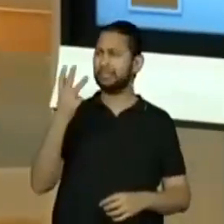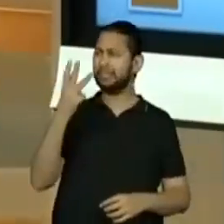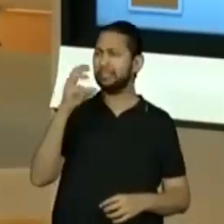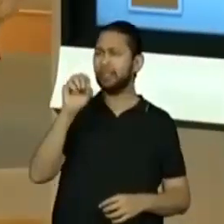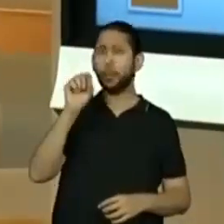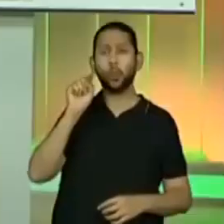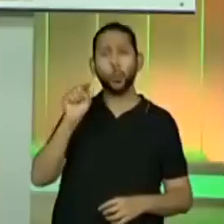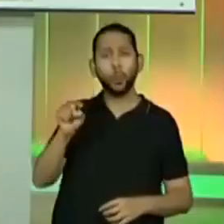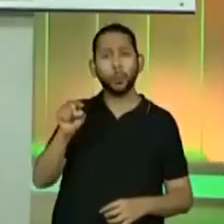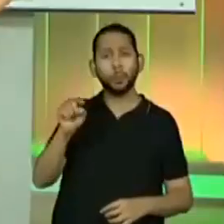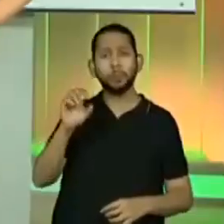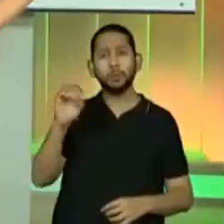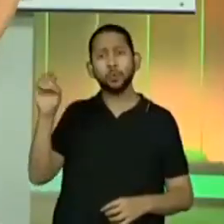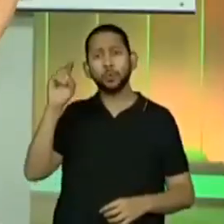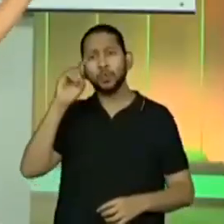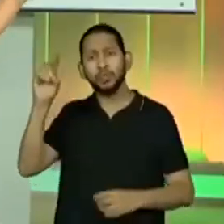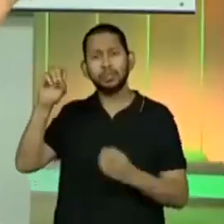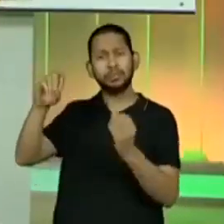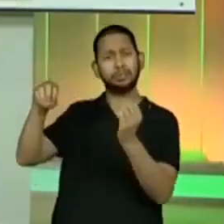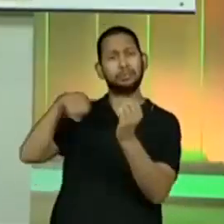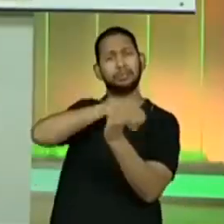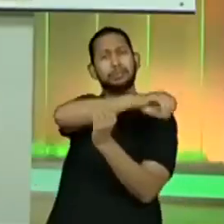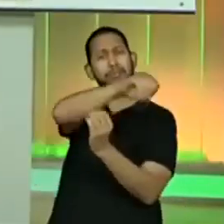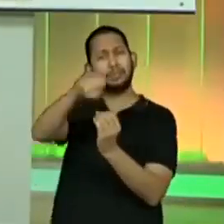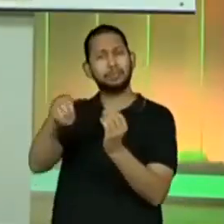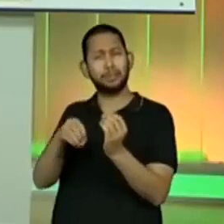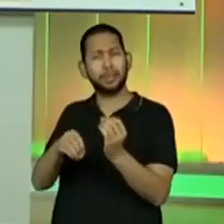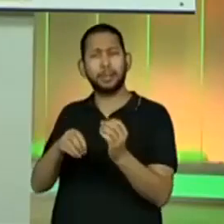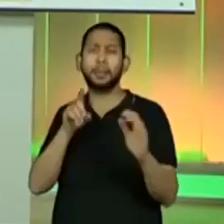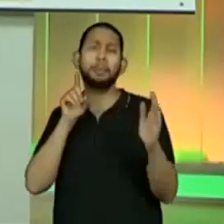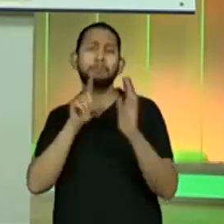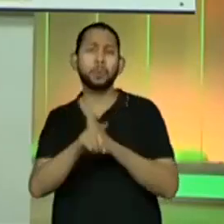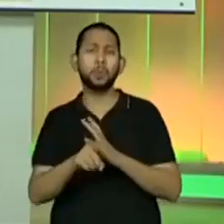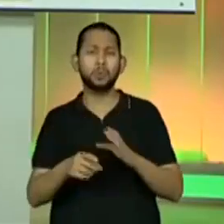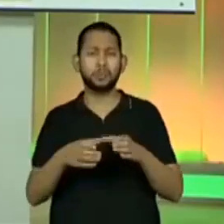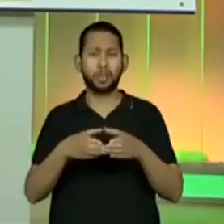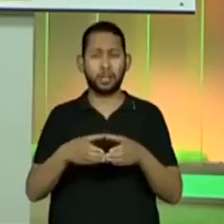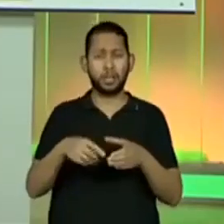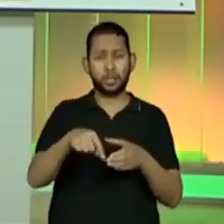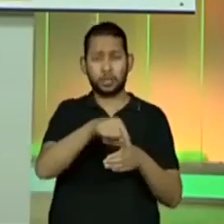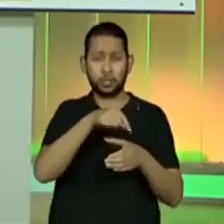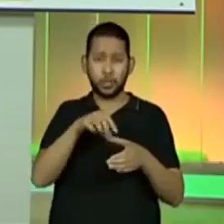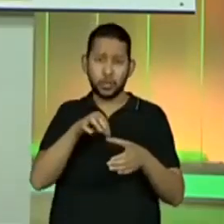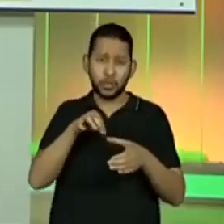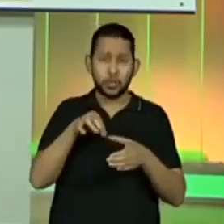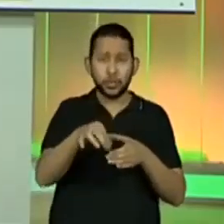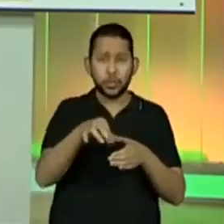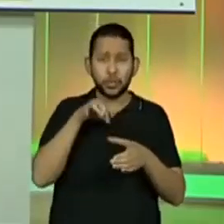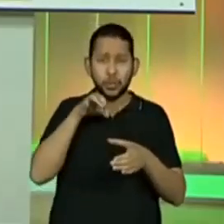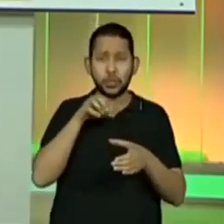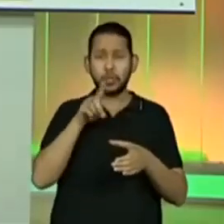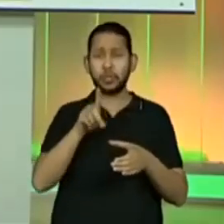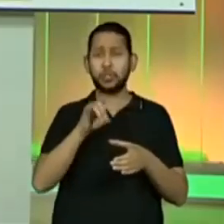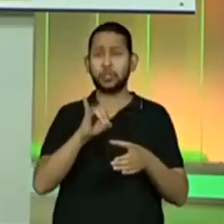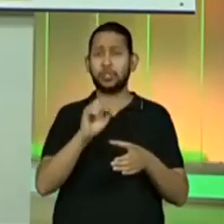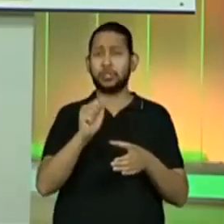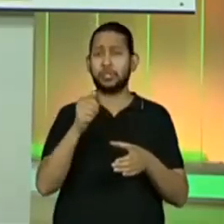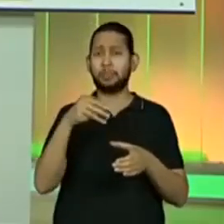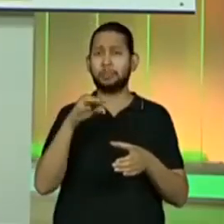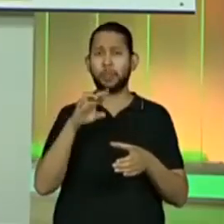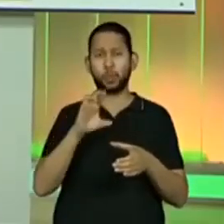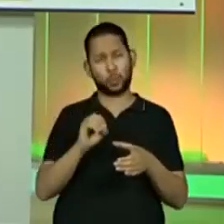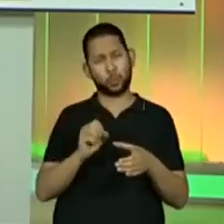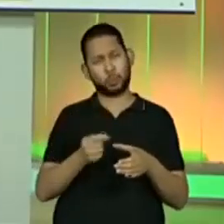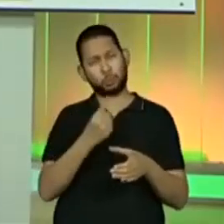né, fala assim, diâmetro, o que seria isso? Para você entender esse conceito, é muito simples. Sabe quando a gente parte uma laranja ao